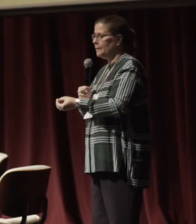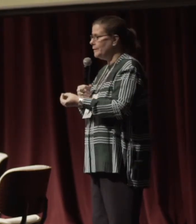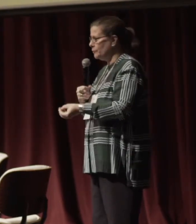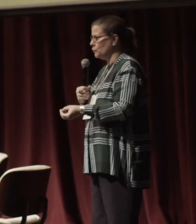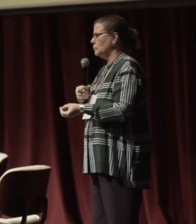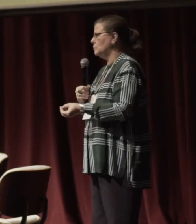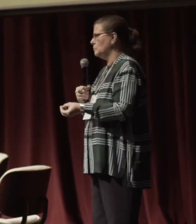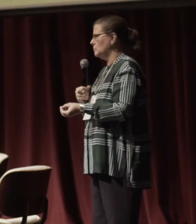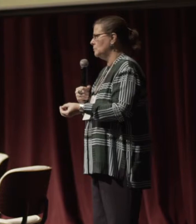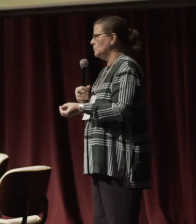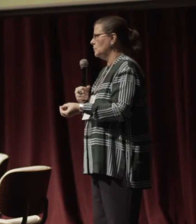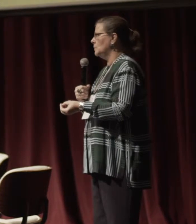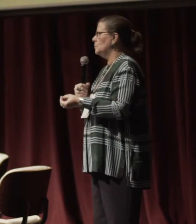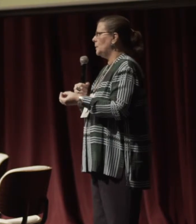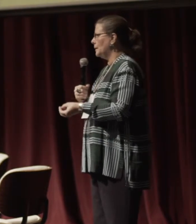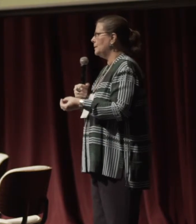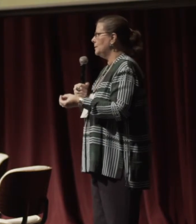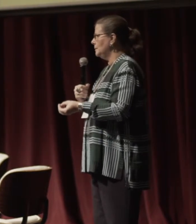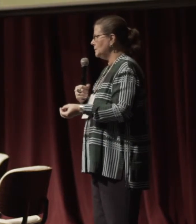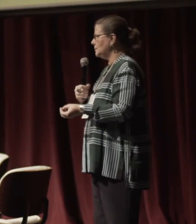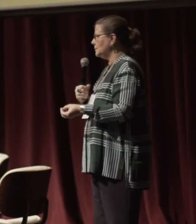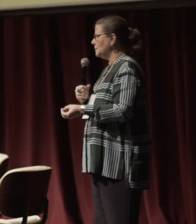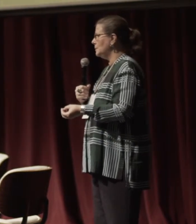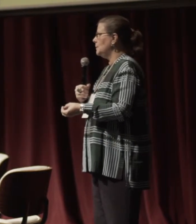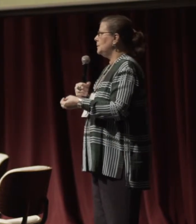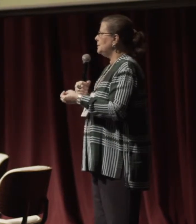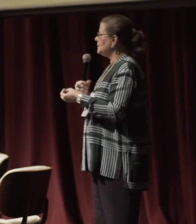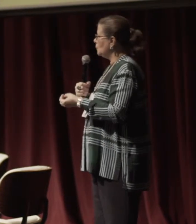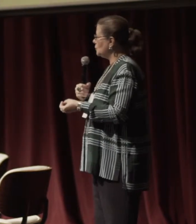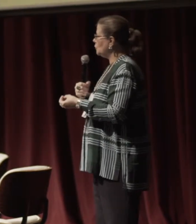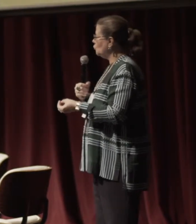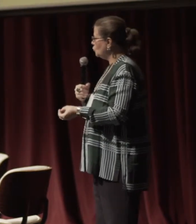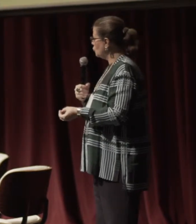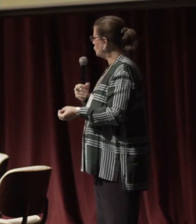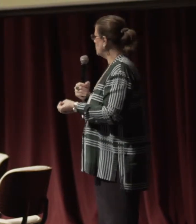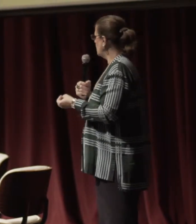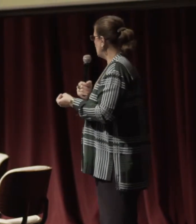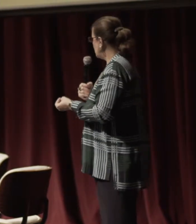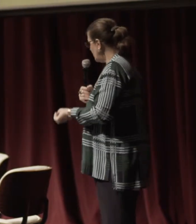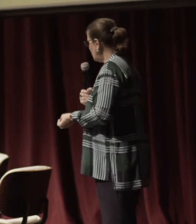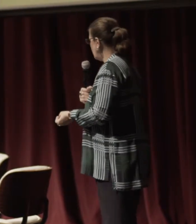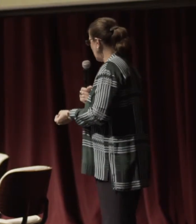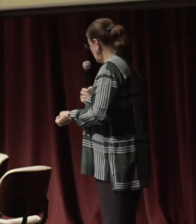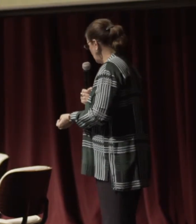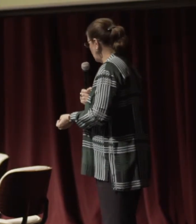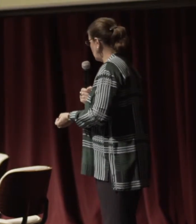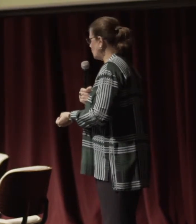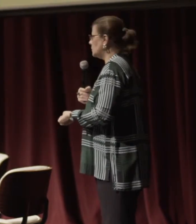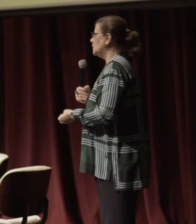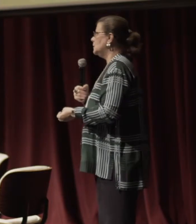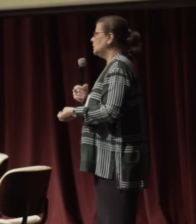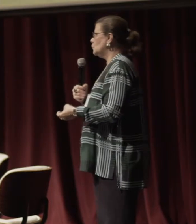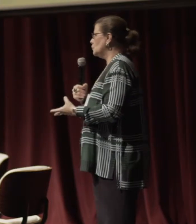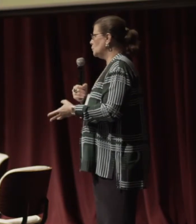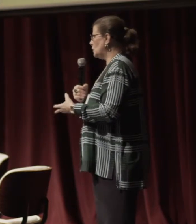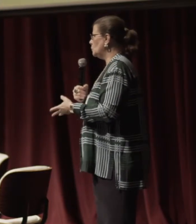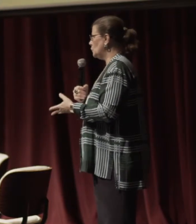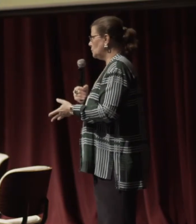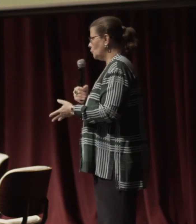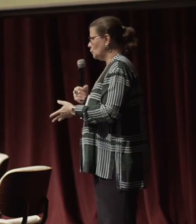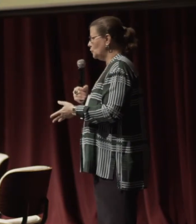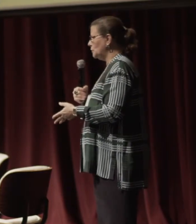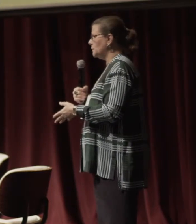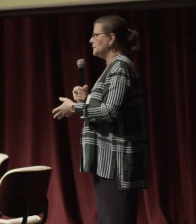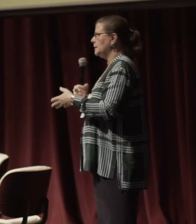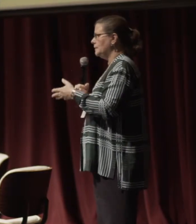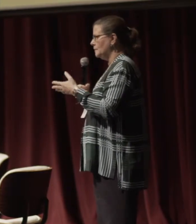objeto, livro, para crianças e seus adultos significativos. Estou usando um termo